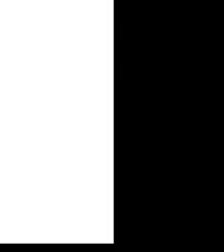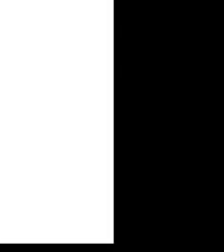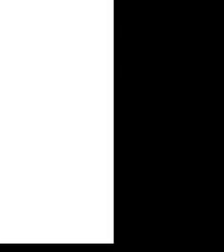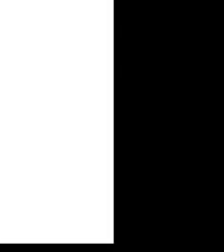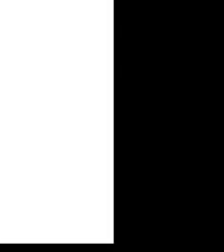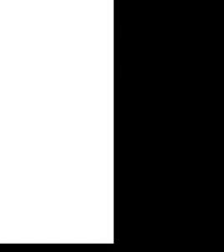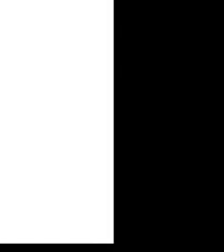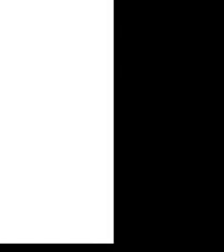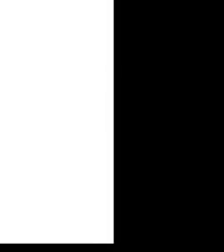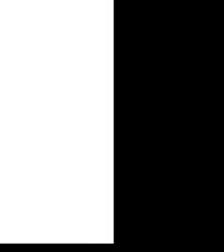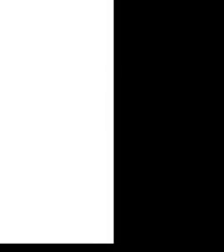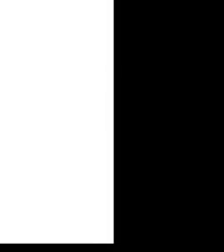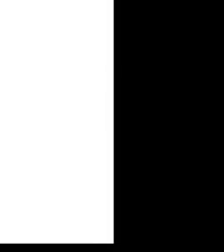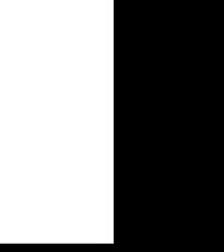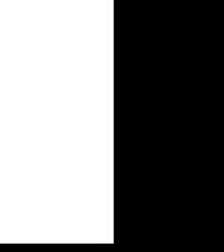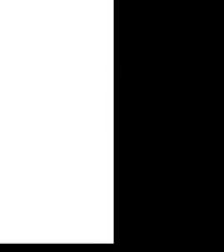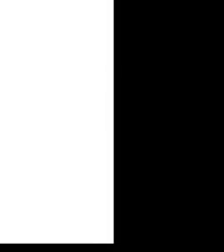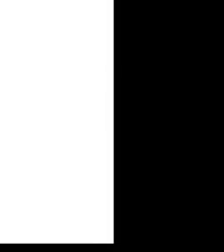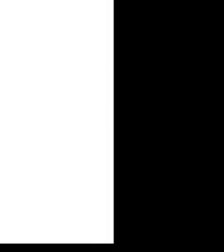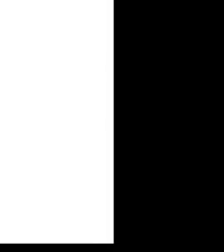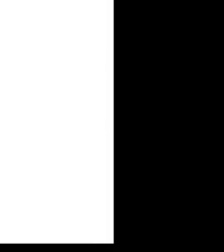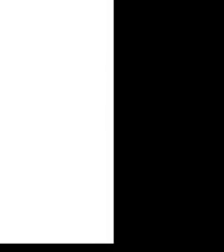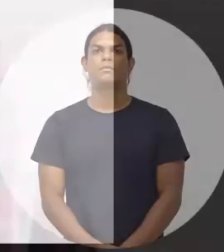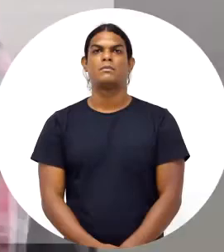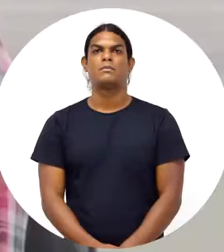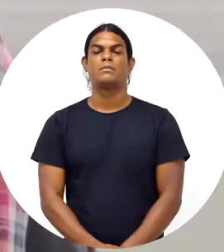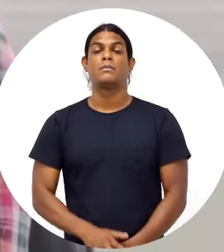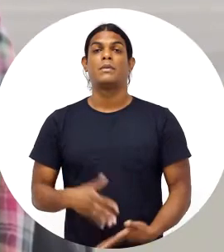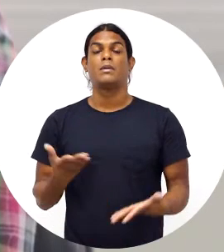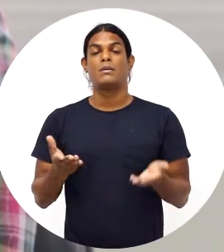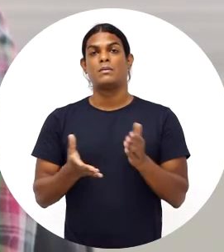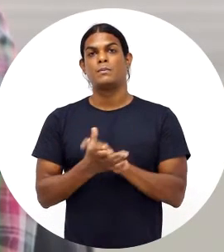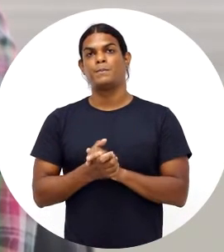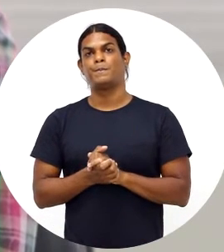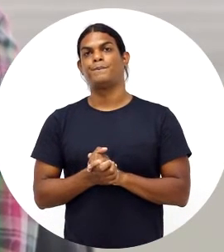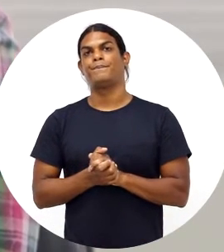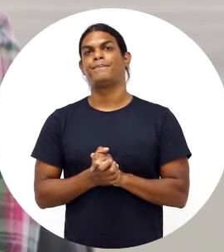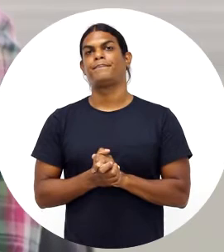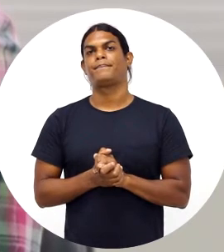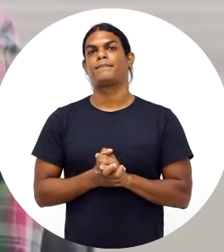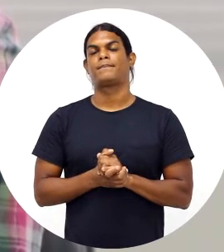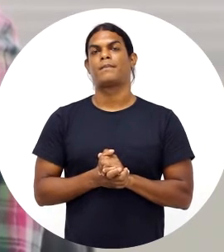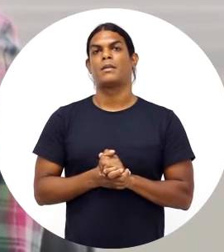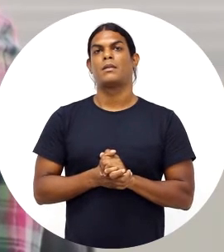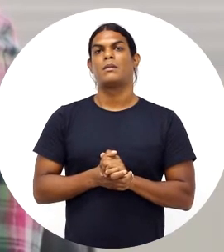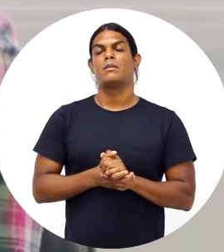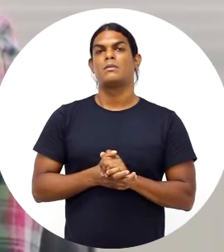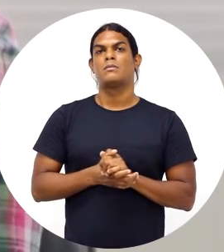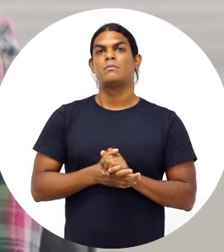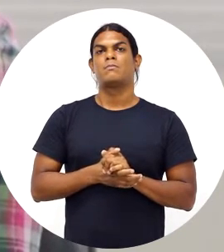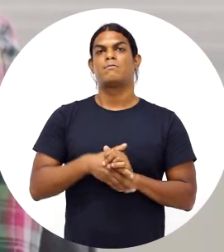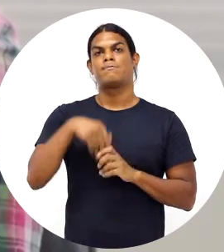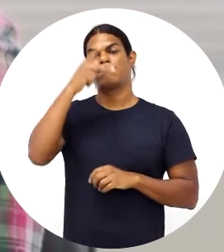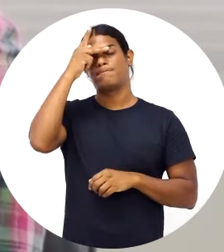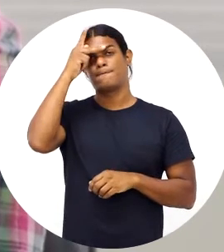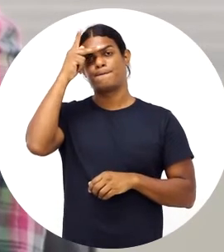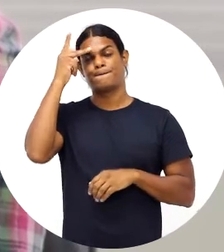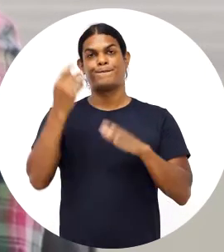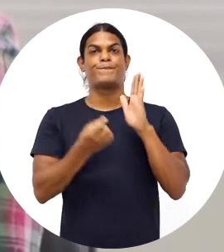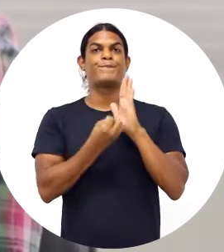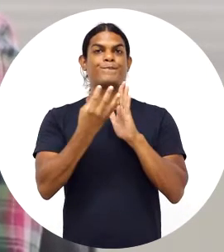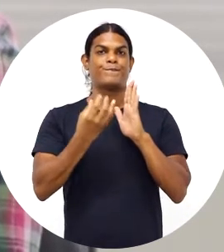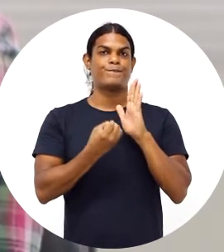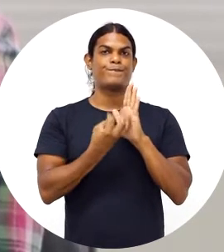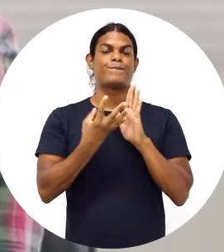se esqueçam da rosa de Hiroshima. Então, o poeta não simplesmente